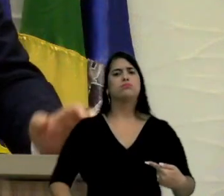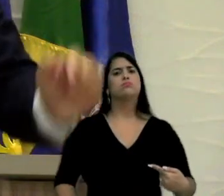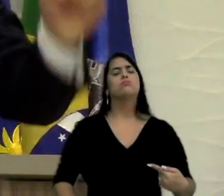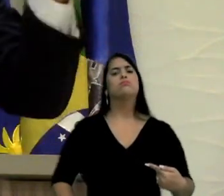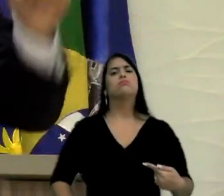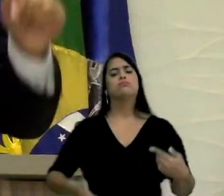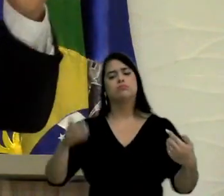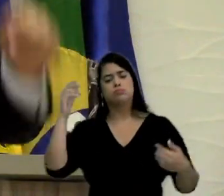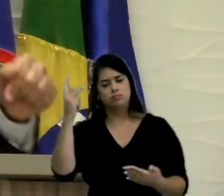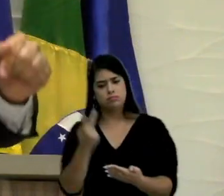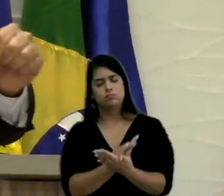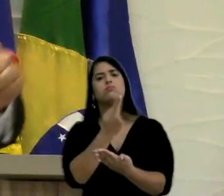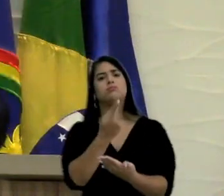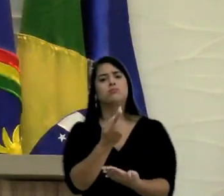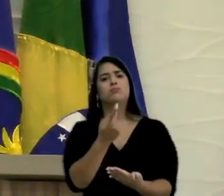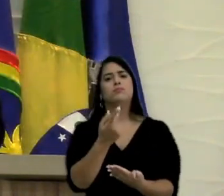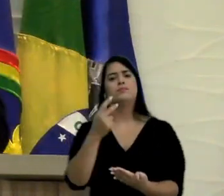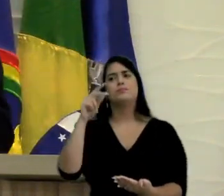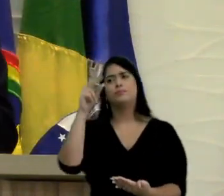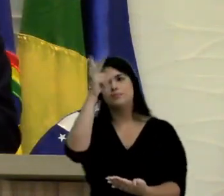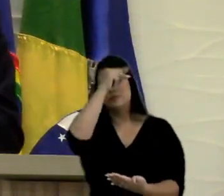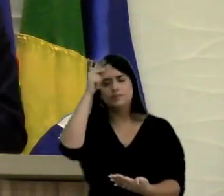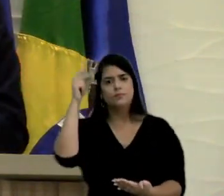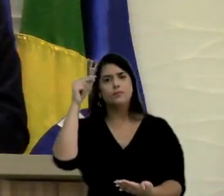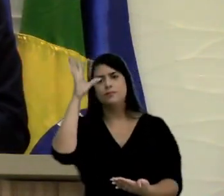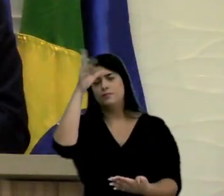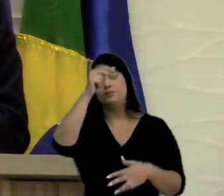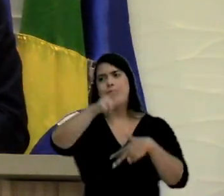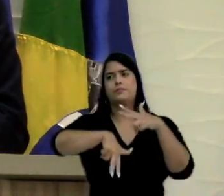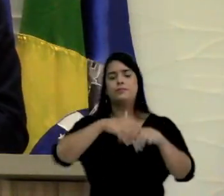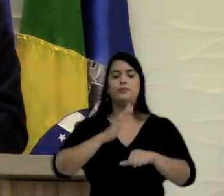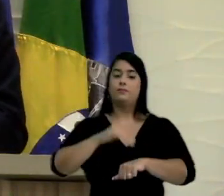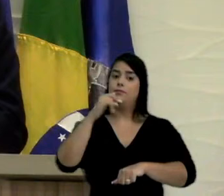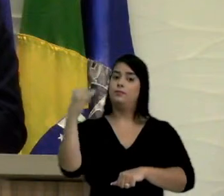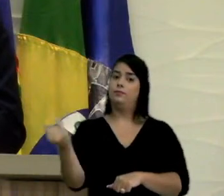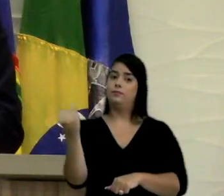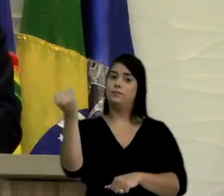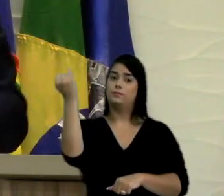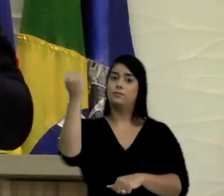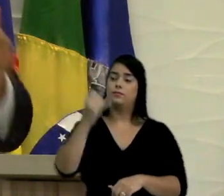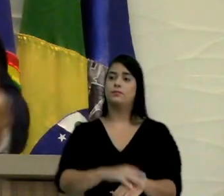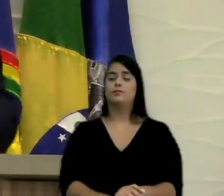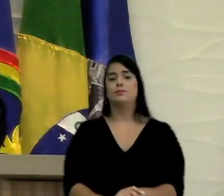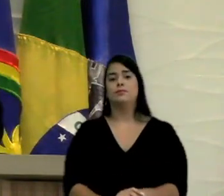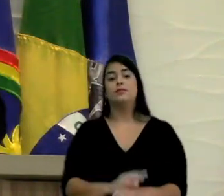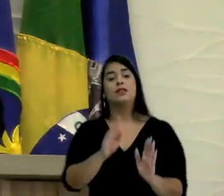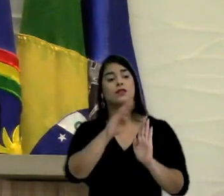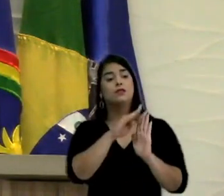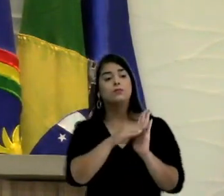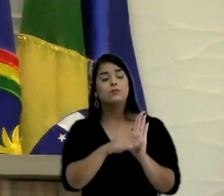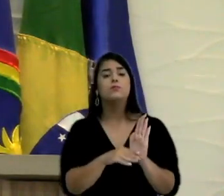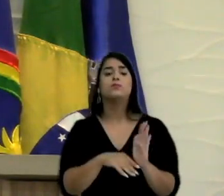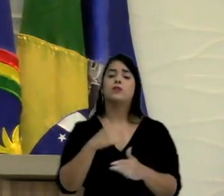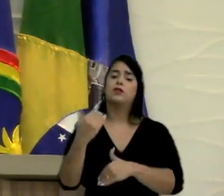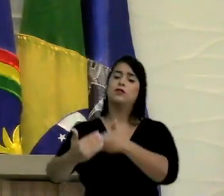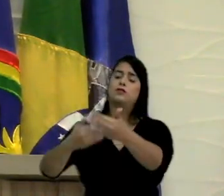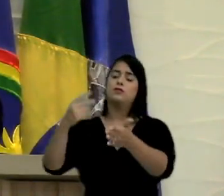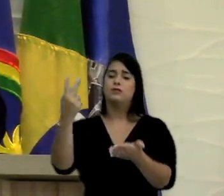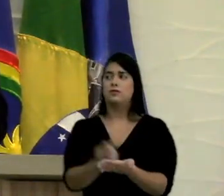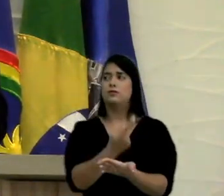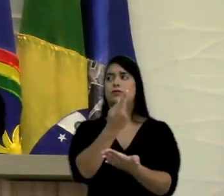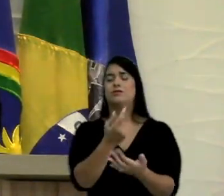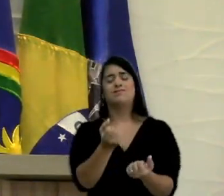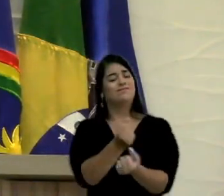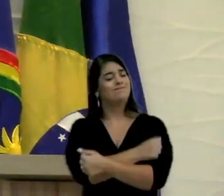Agricultor pela prefeitura de São Bento do Una que é o mais importante então que o programa continue acontecendo quero aqui abraçar